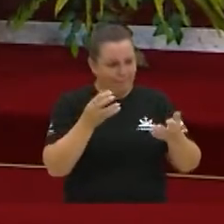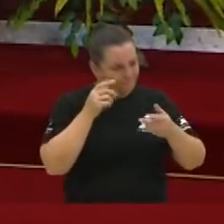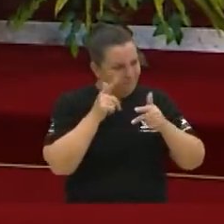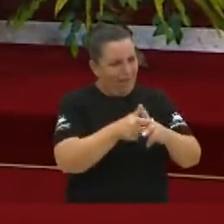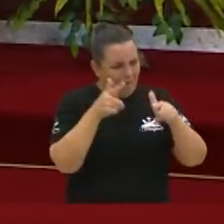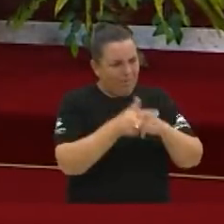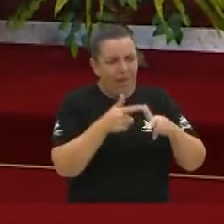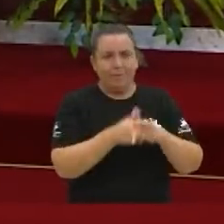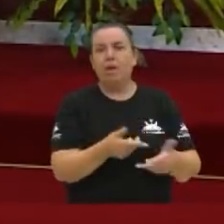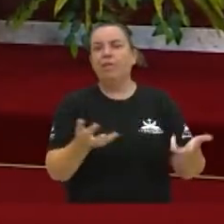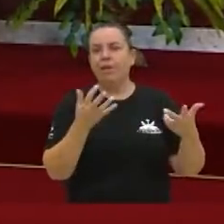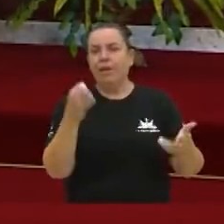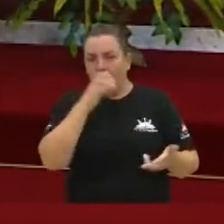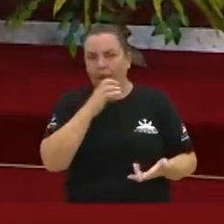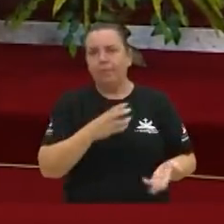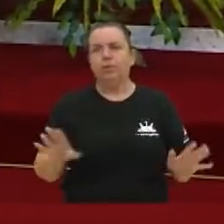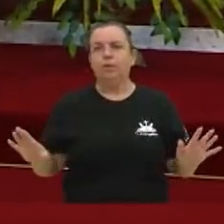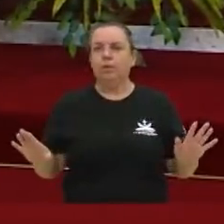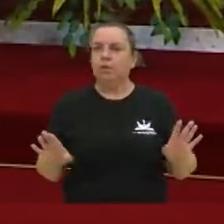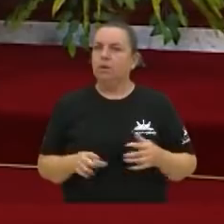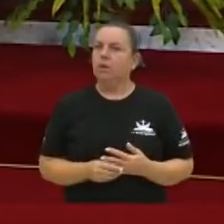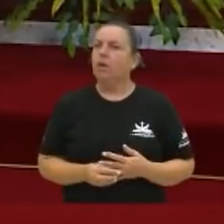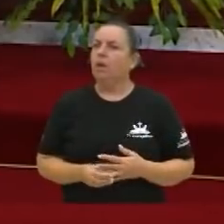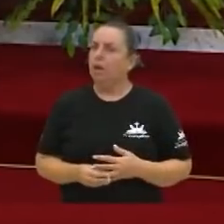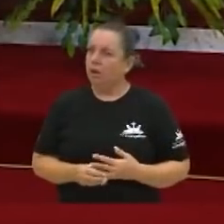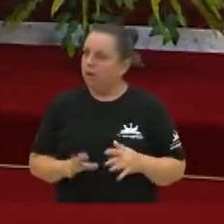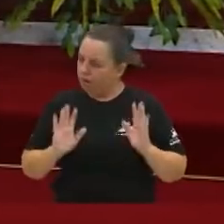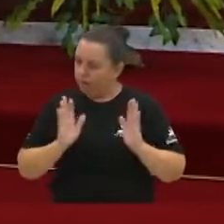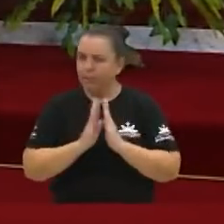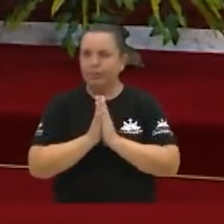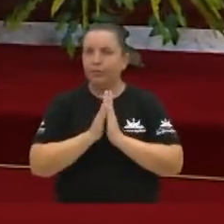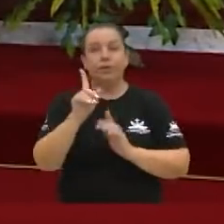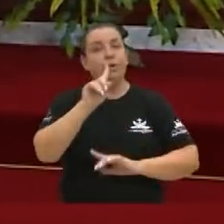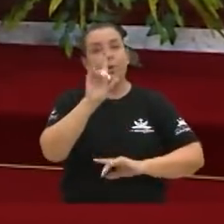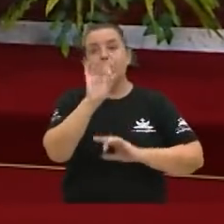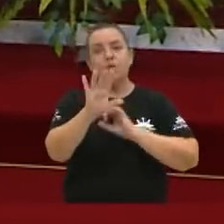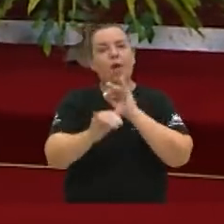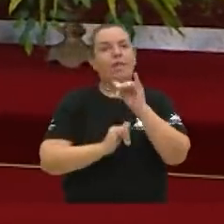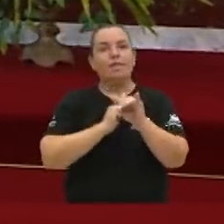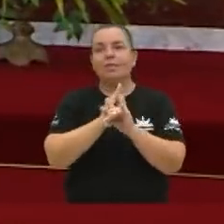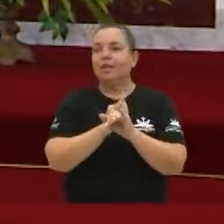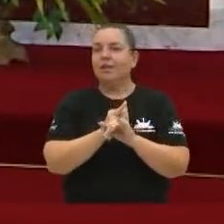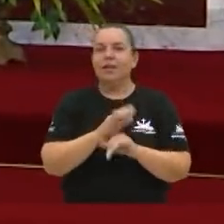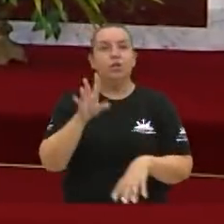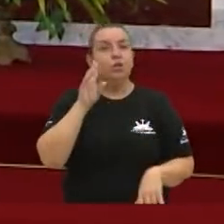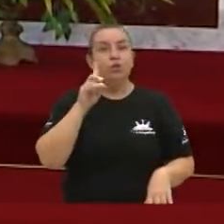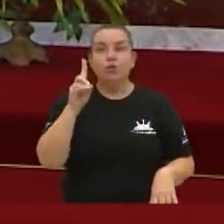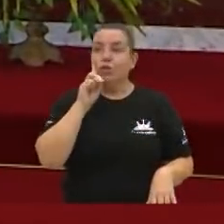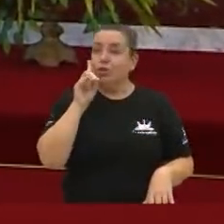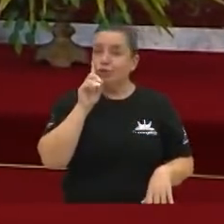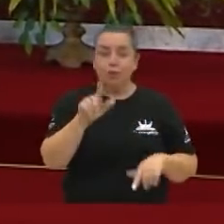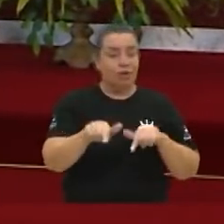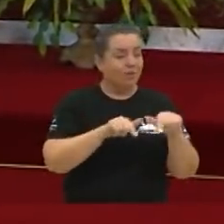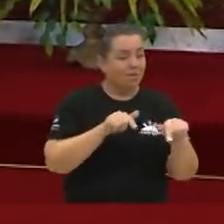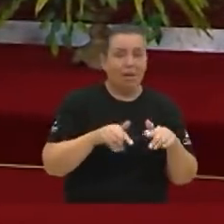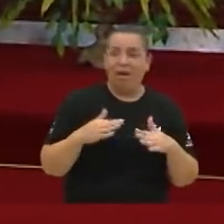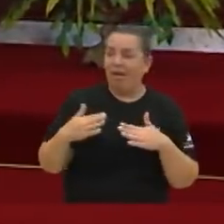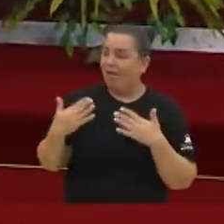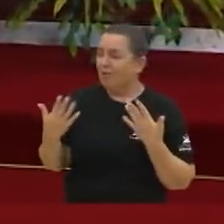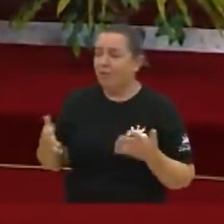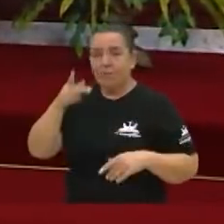já percebeu tô indo para comprar uma briga mas isso não é só a internet não vê no dia a dia